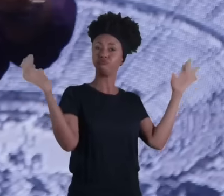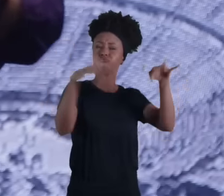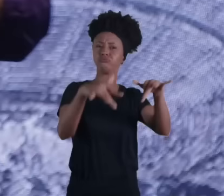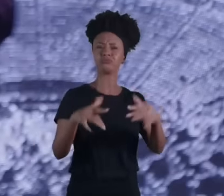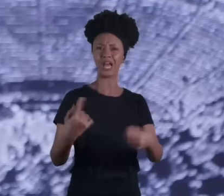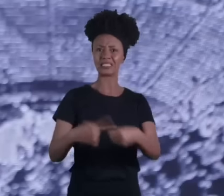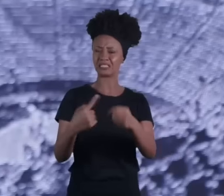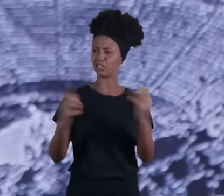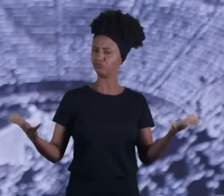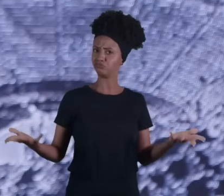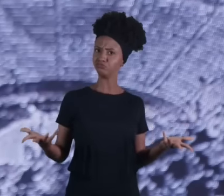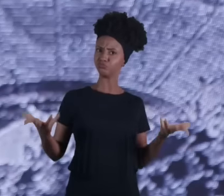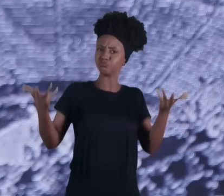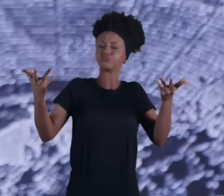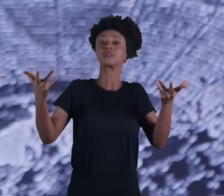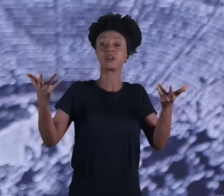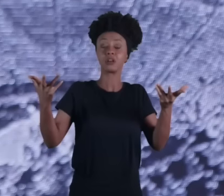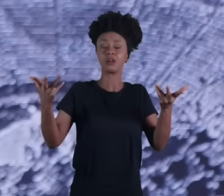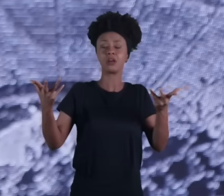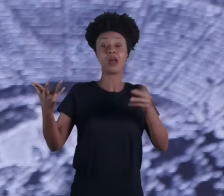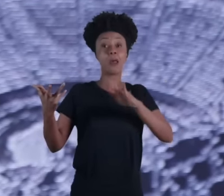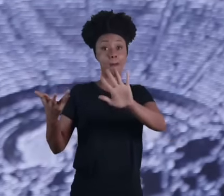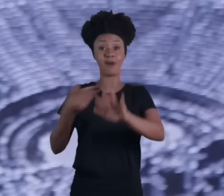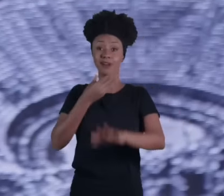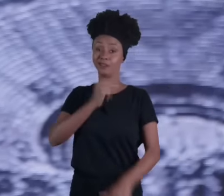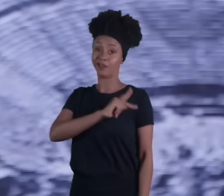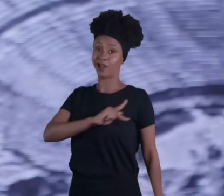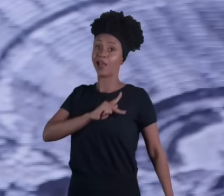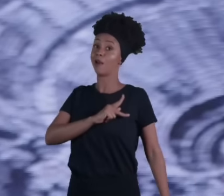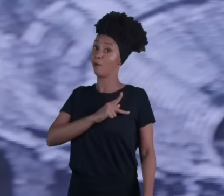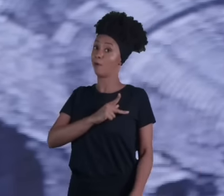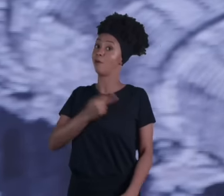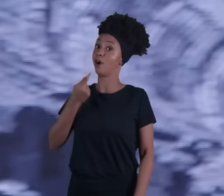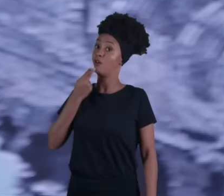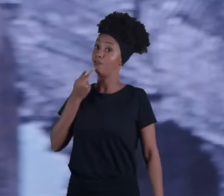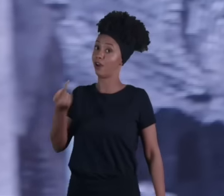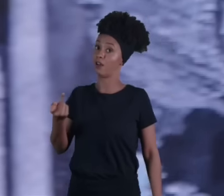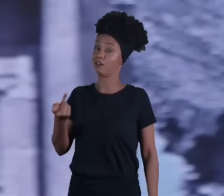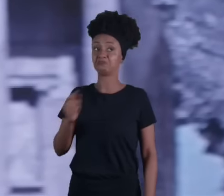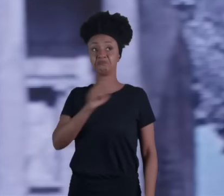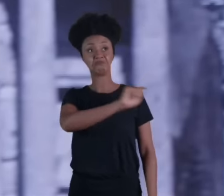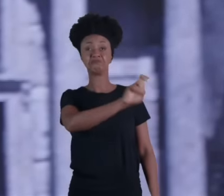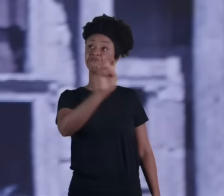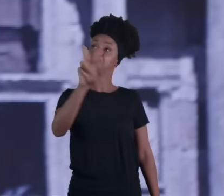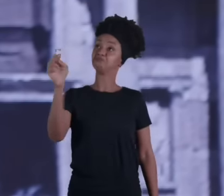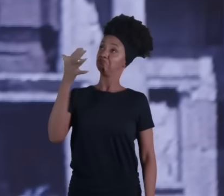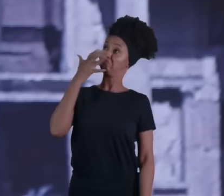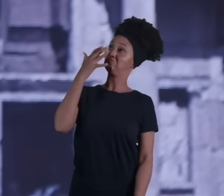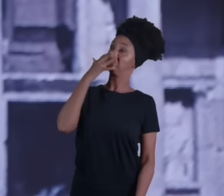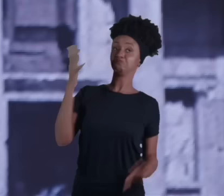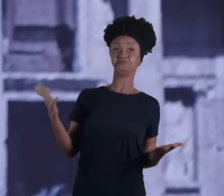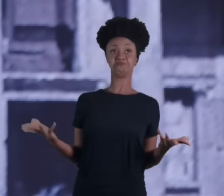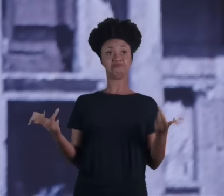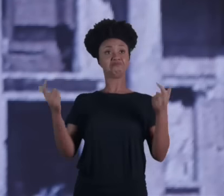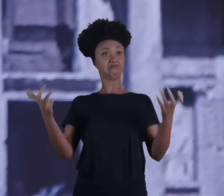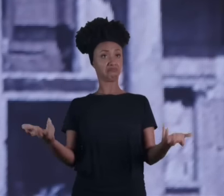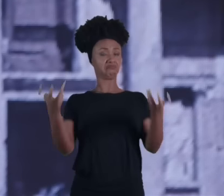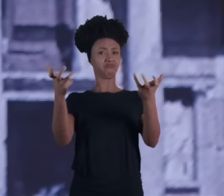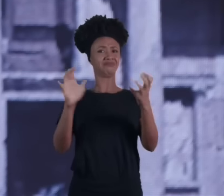portentosa. Mas Paulo deixa claro que toda aquela pujança, aquela riqueza, não se